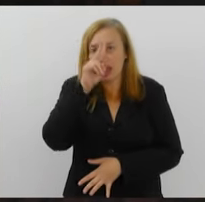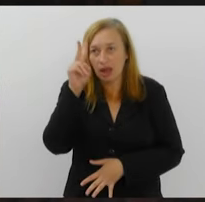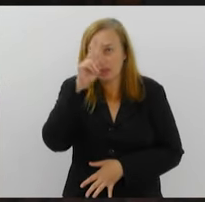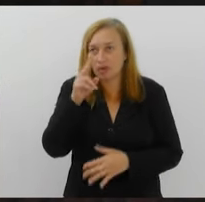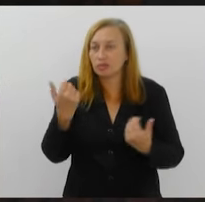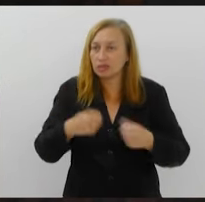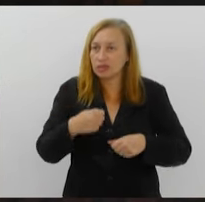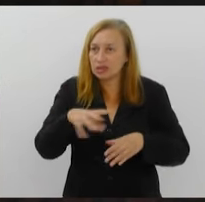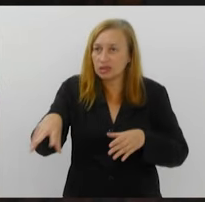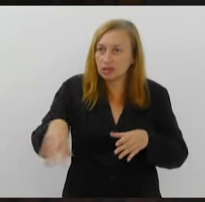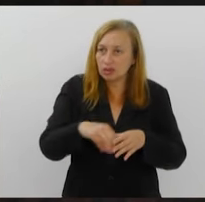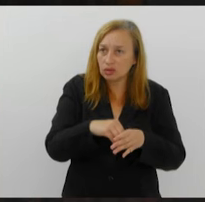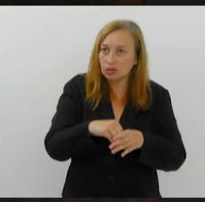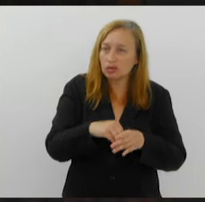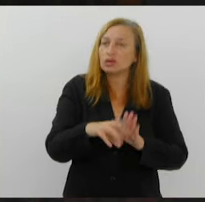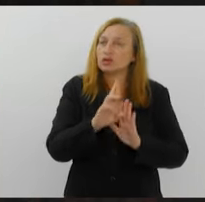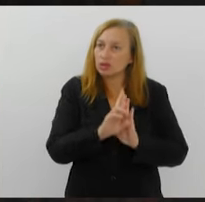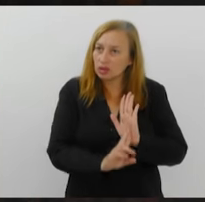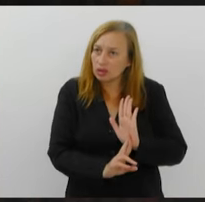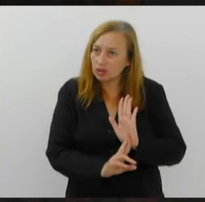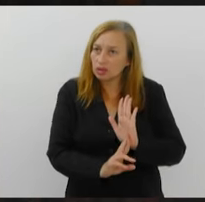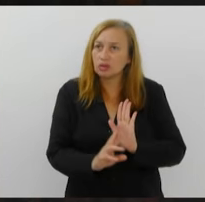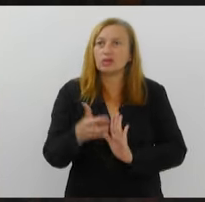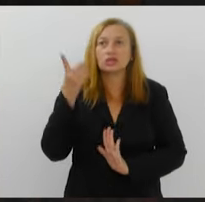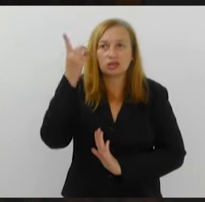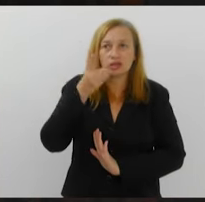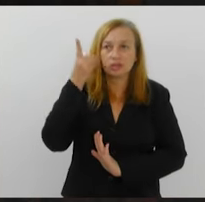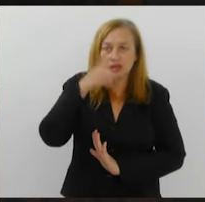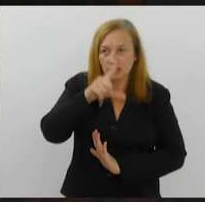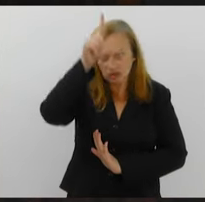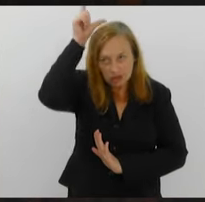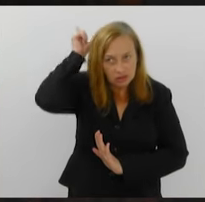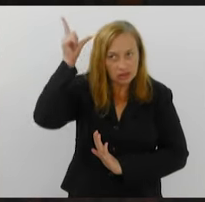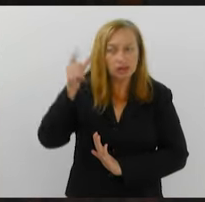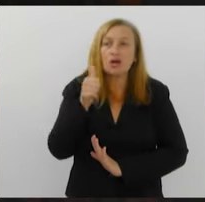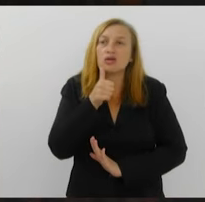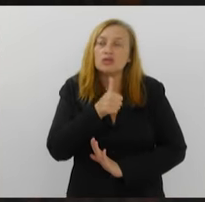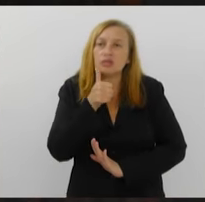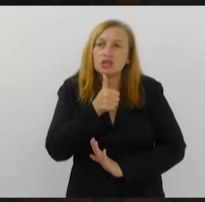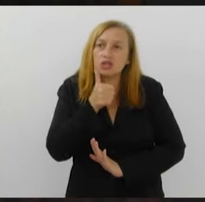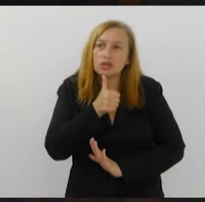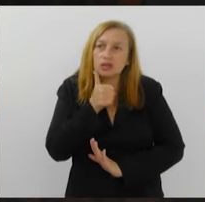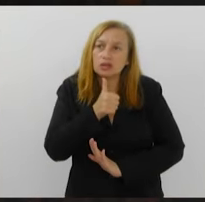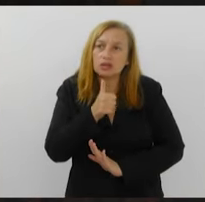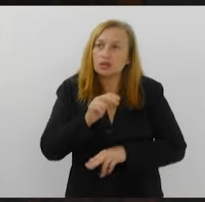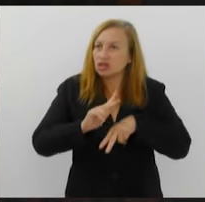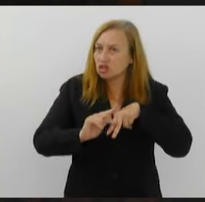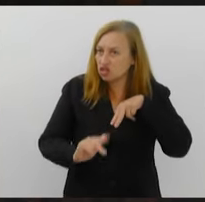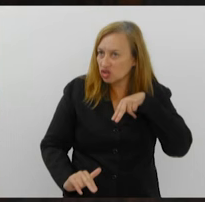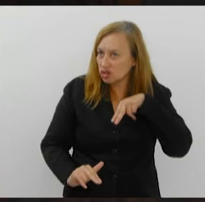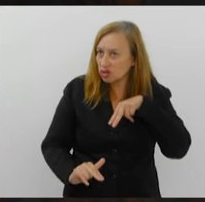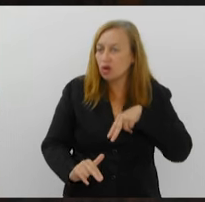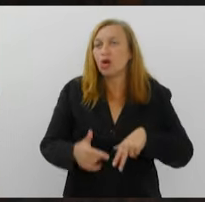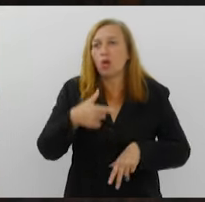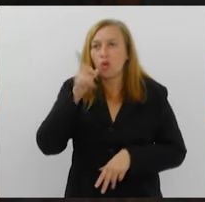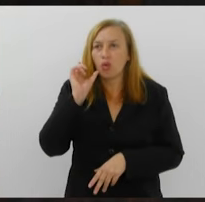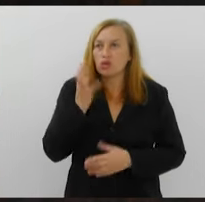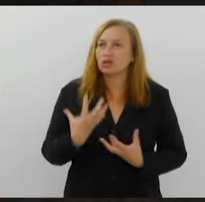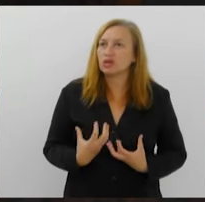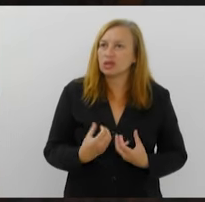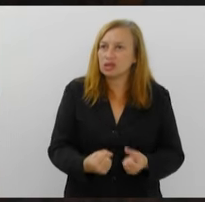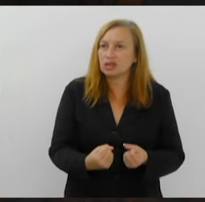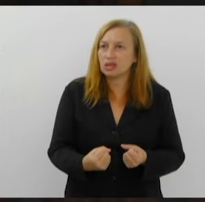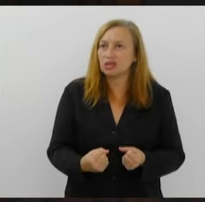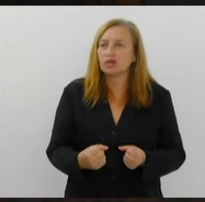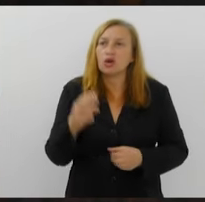preciso incluir nesses relatórios, deputado Luiz Paulo, as meninas. Isso é uma questão de gênero. Ontem eu recebi um caso